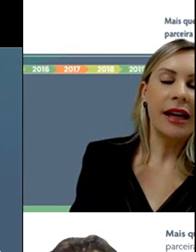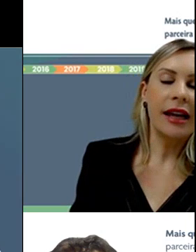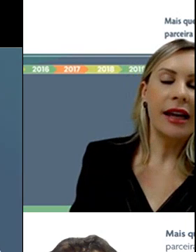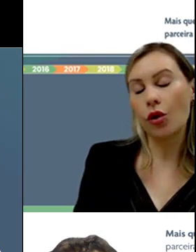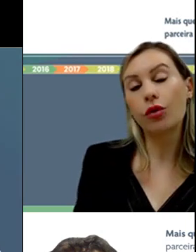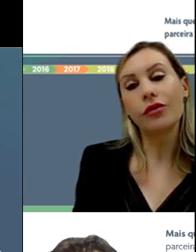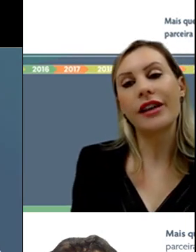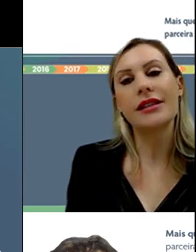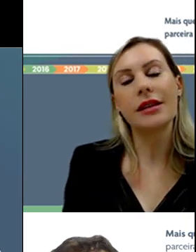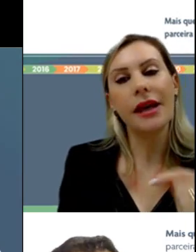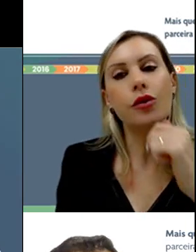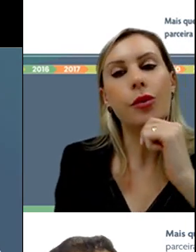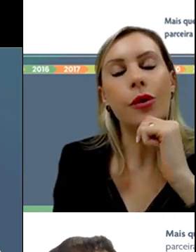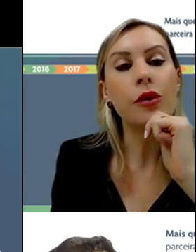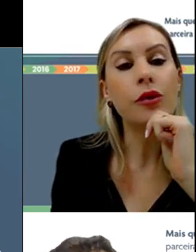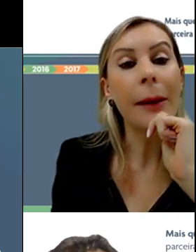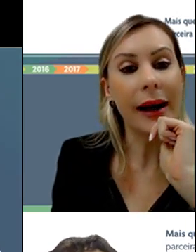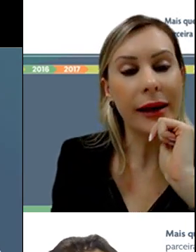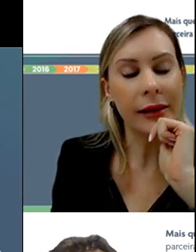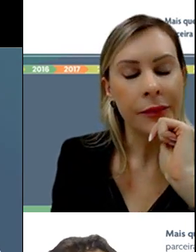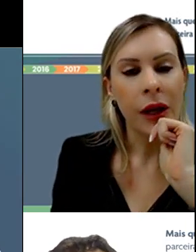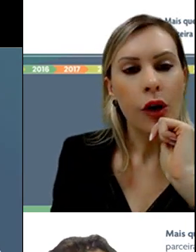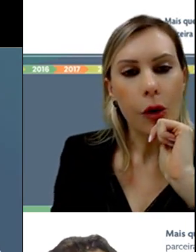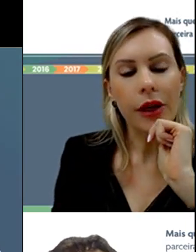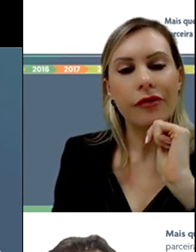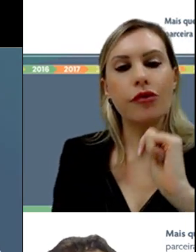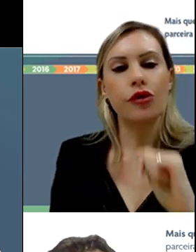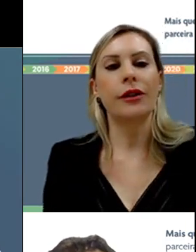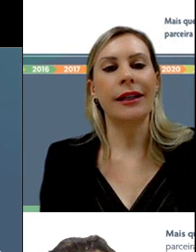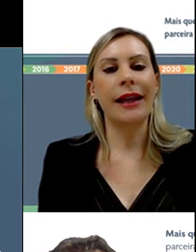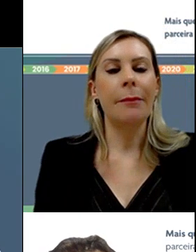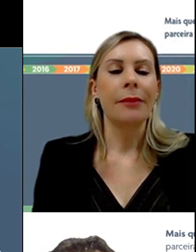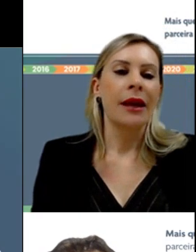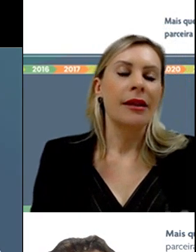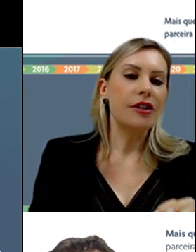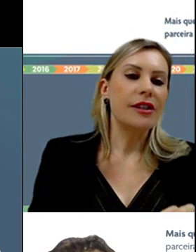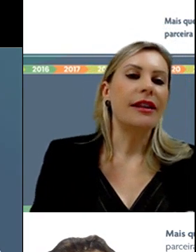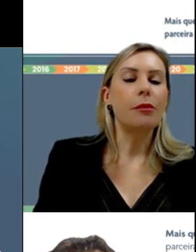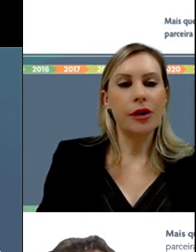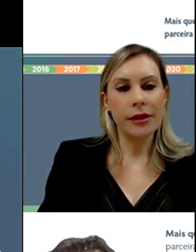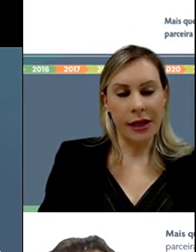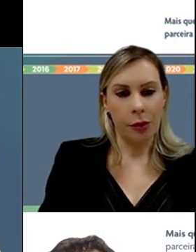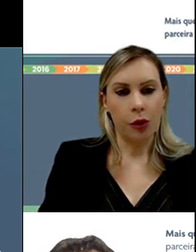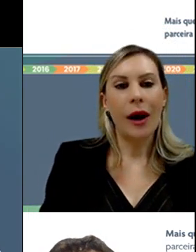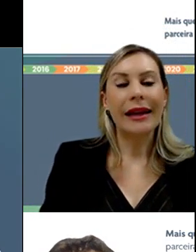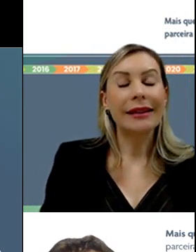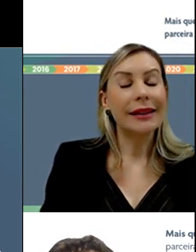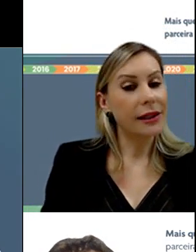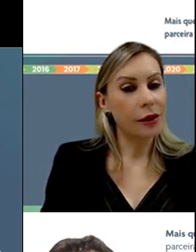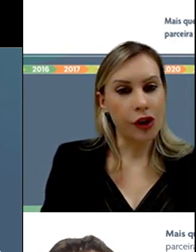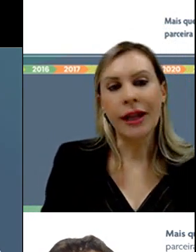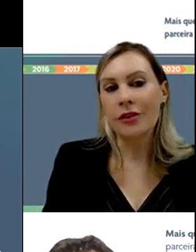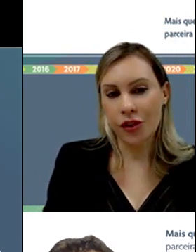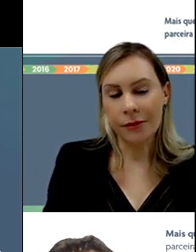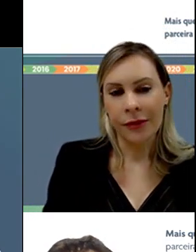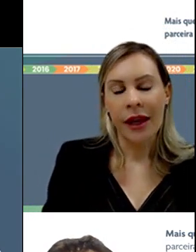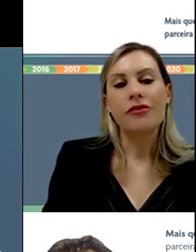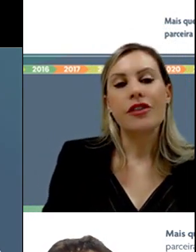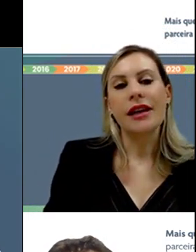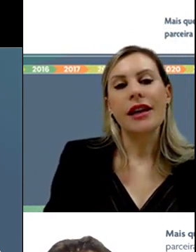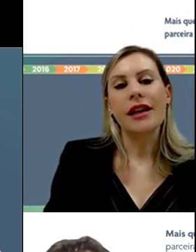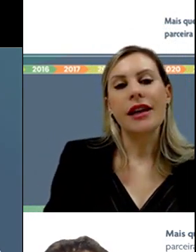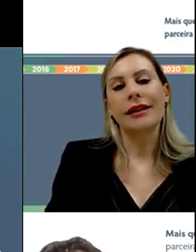numa invalidez ou num falecimento por meio da PAR. Como que funciona, né? Se você tem, por exemplo, 40 anos de